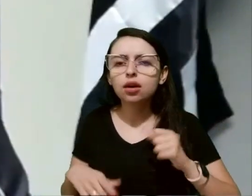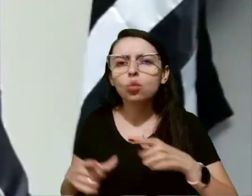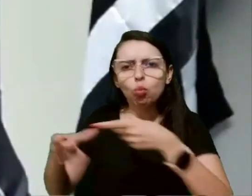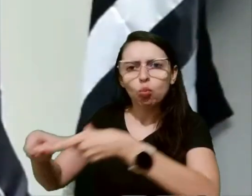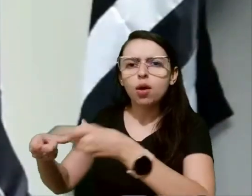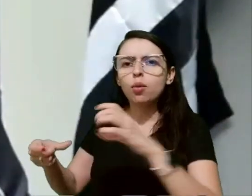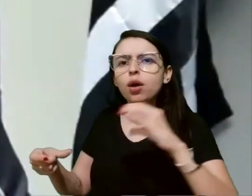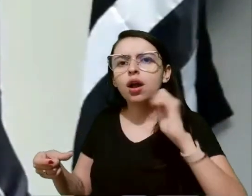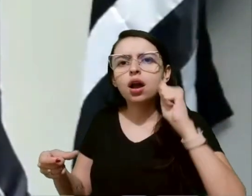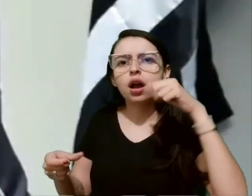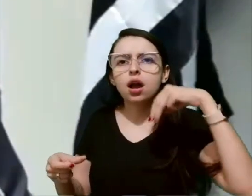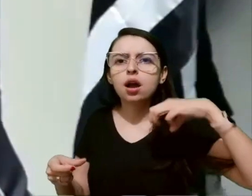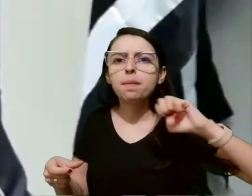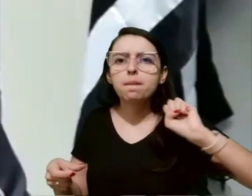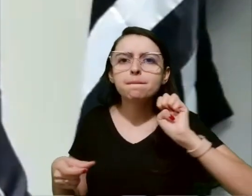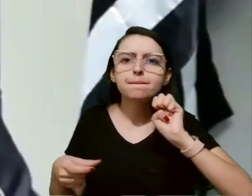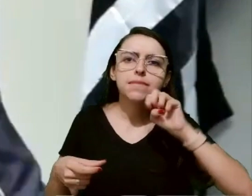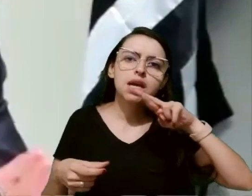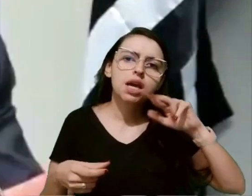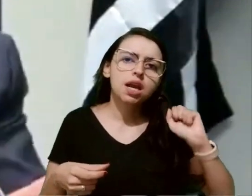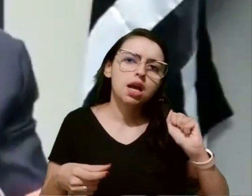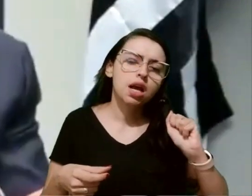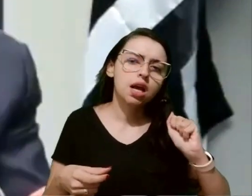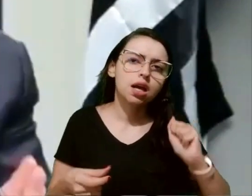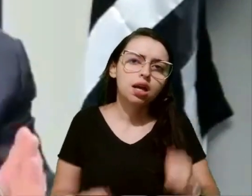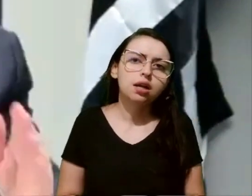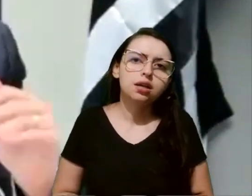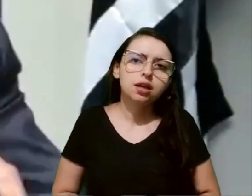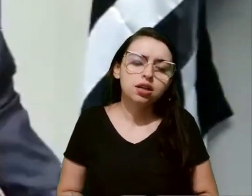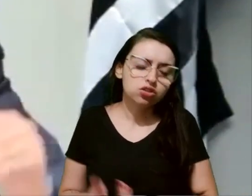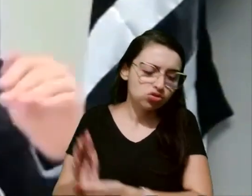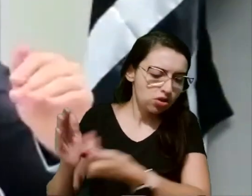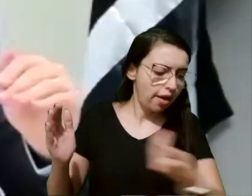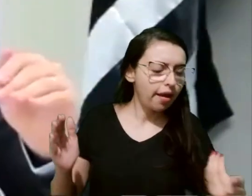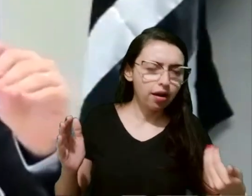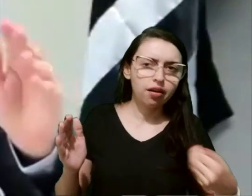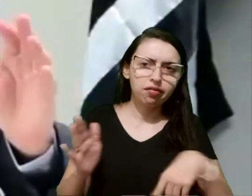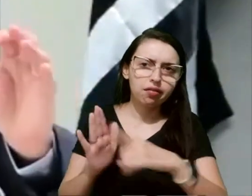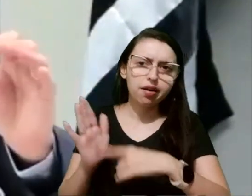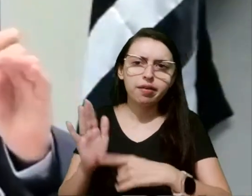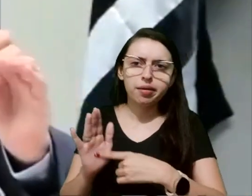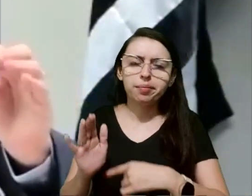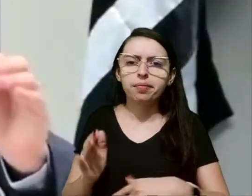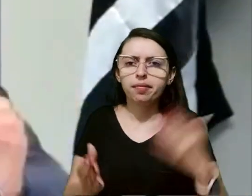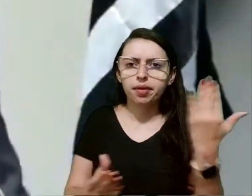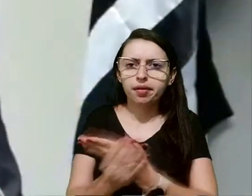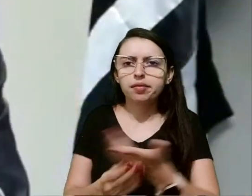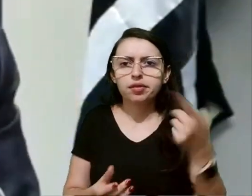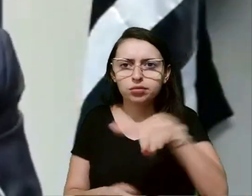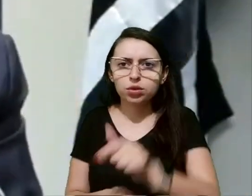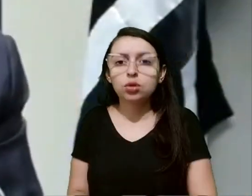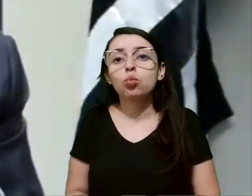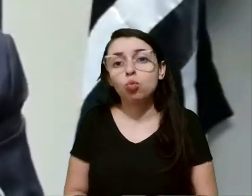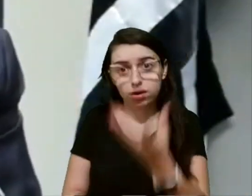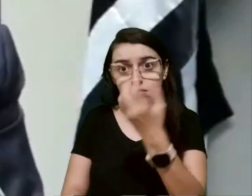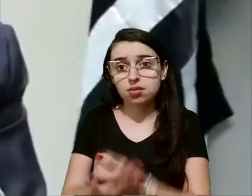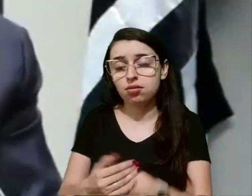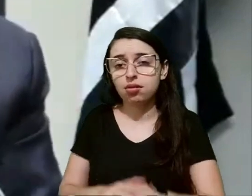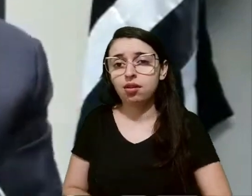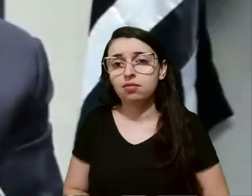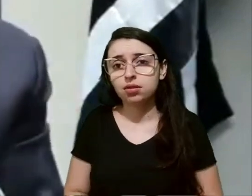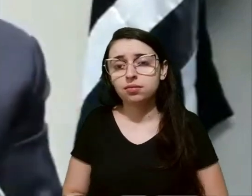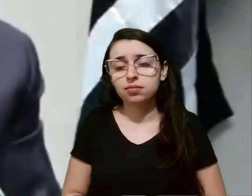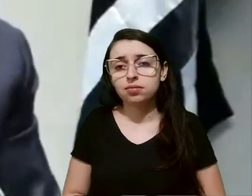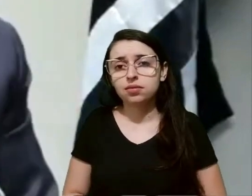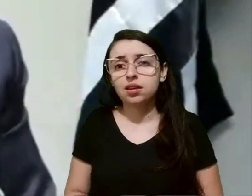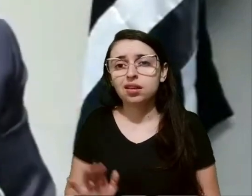Câmara que era a Câmara que rejeitava as apelações ou a Câmara que provia as apelações? Porque no caso eles